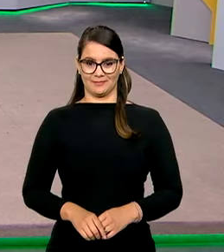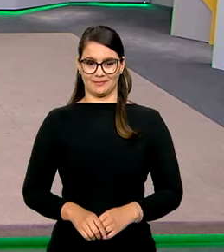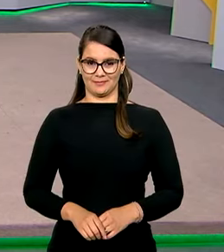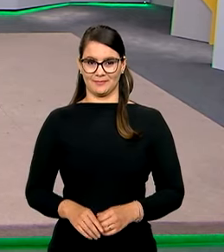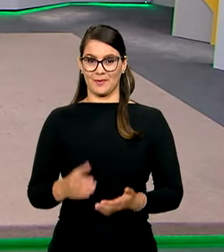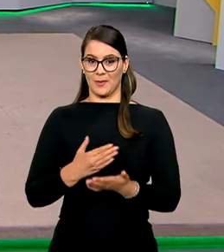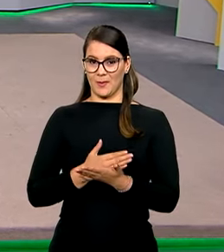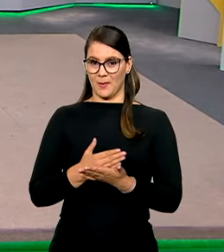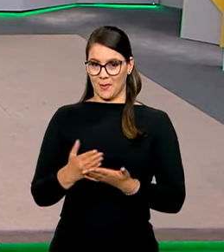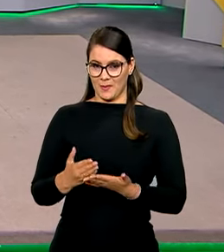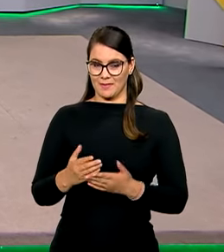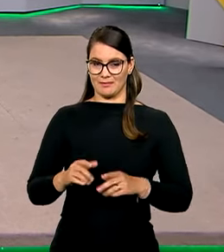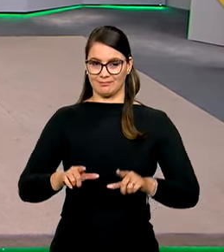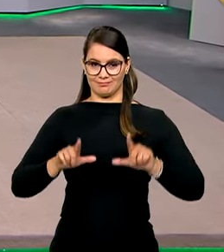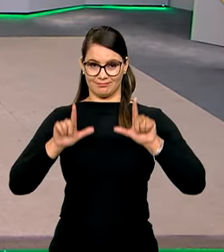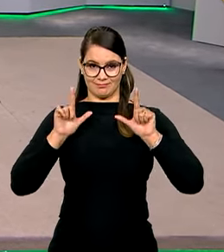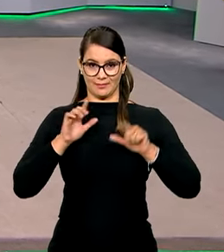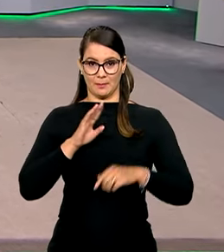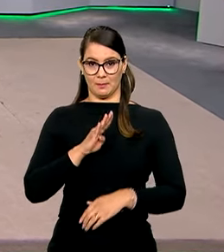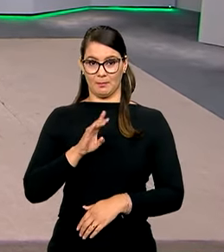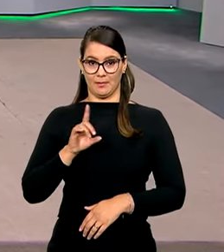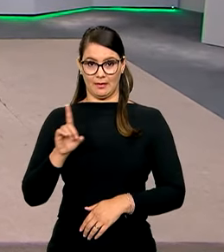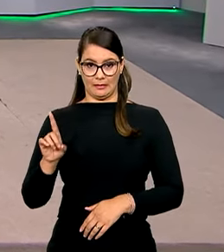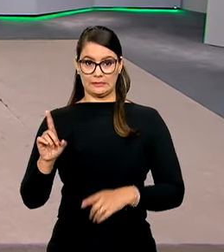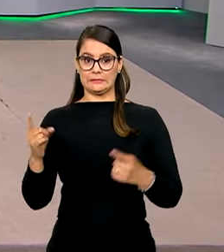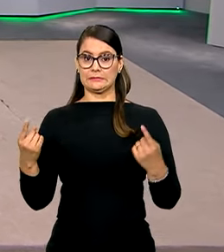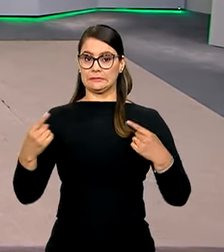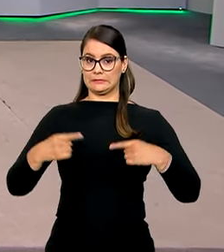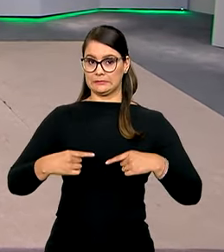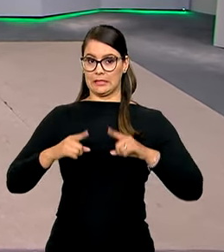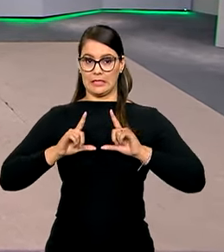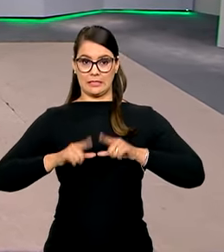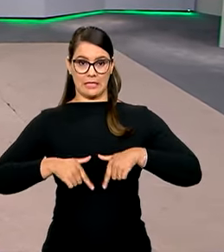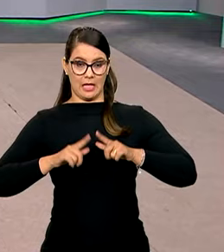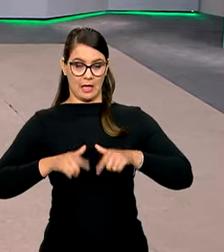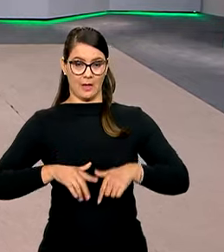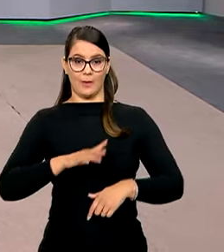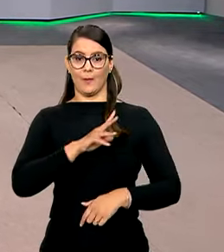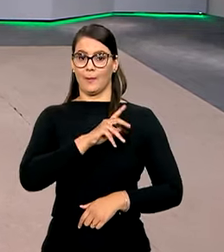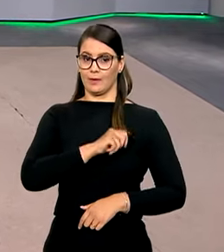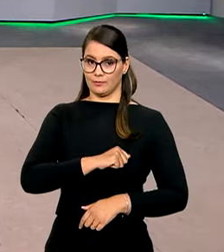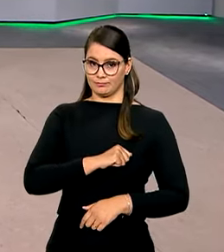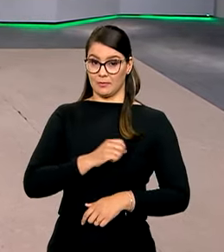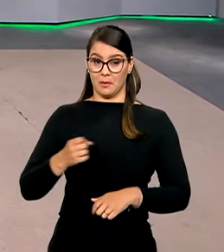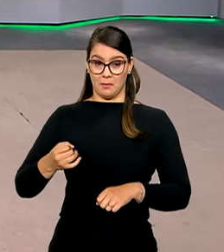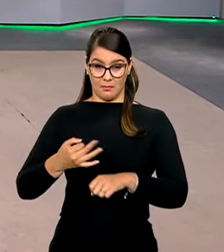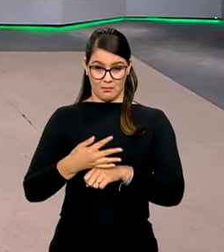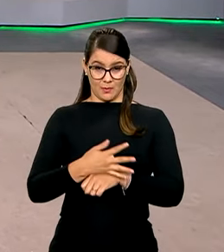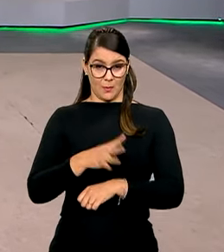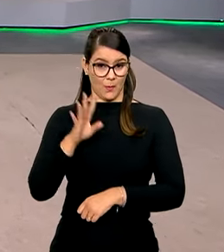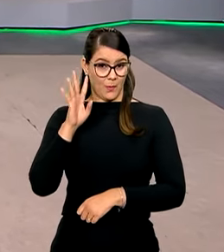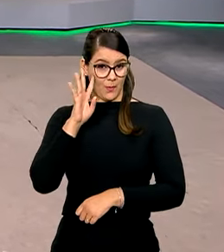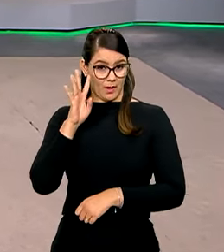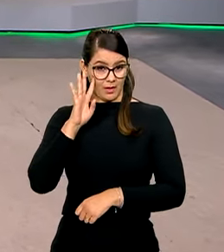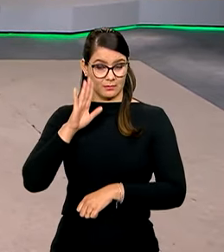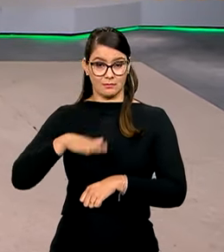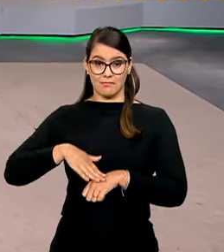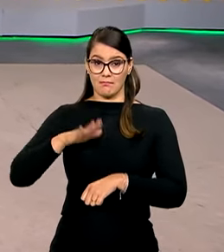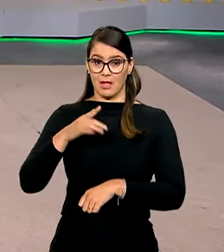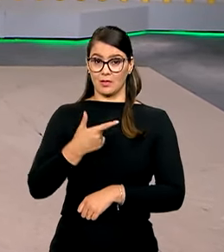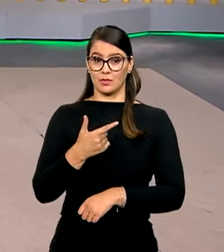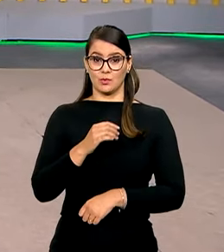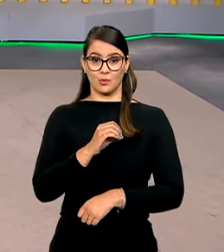A gente começa esta edição do Brasil em Dia com o conflito entre Israel e Palestina. Na madrugada desta quarta-feira, mais de